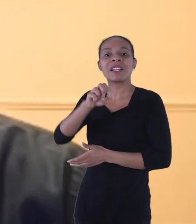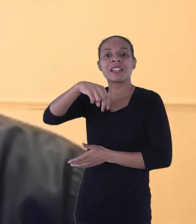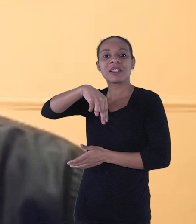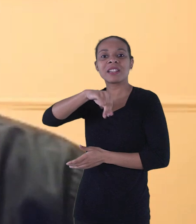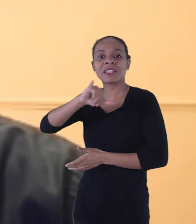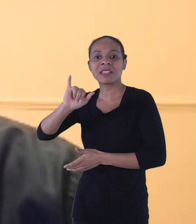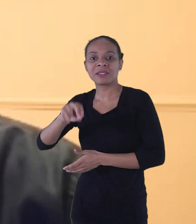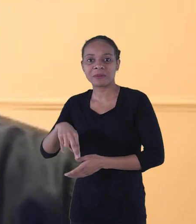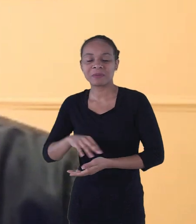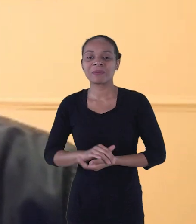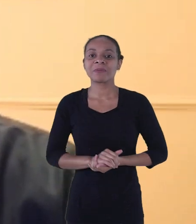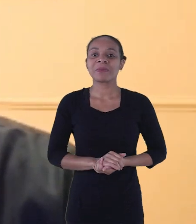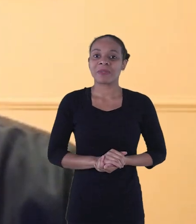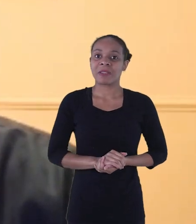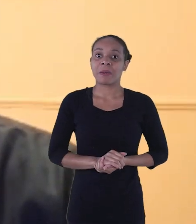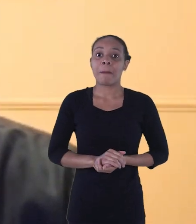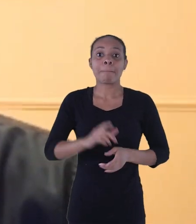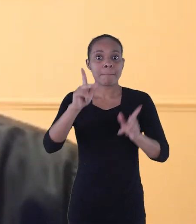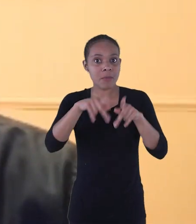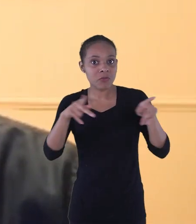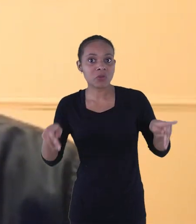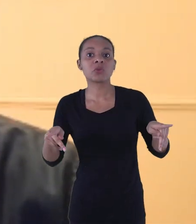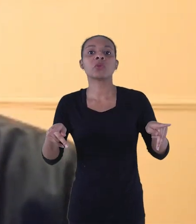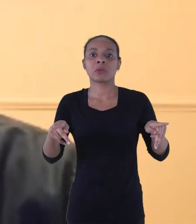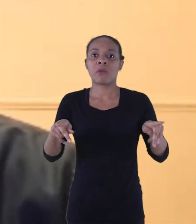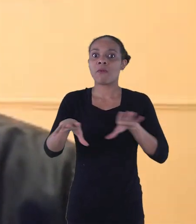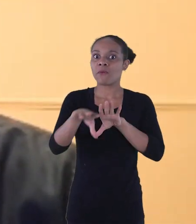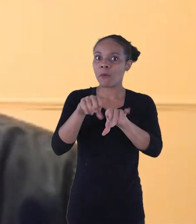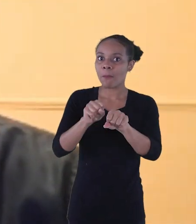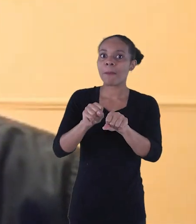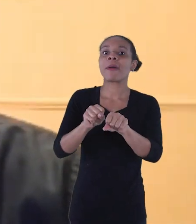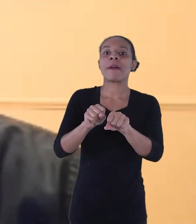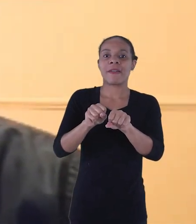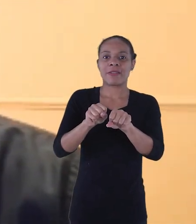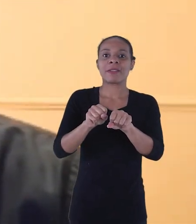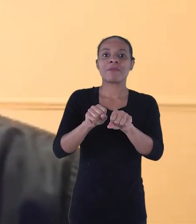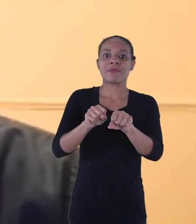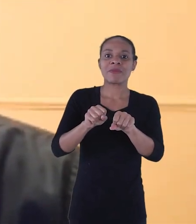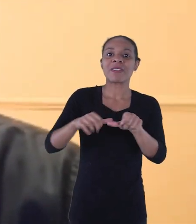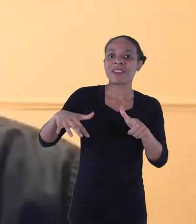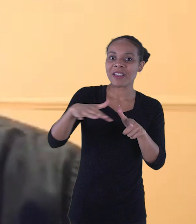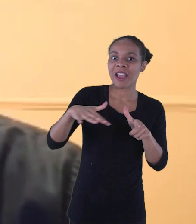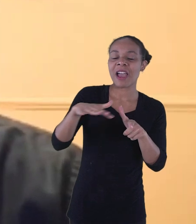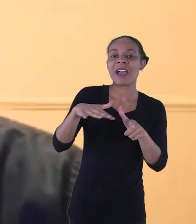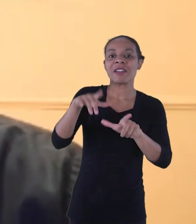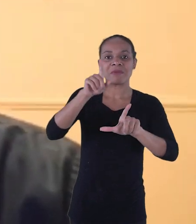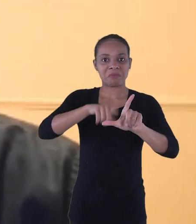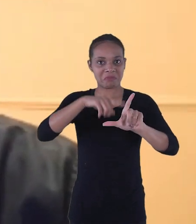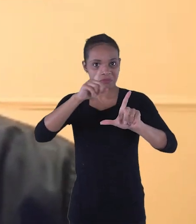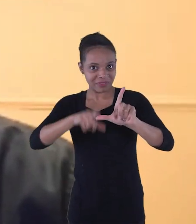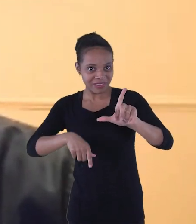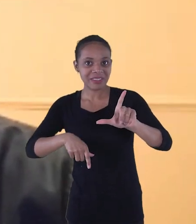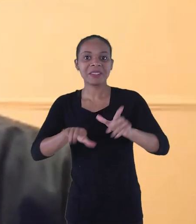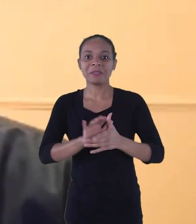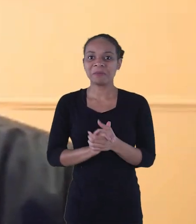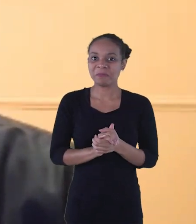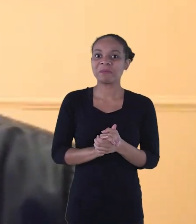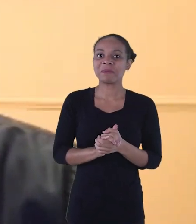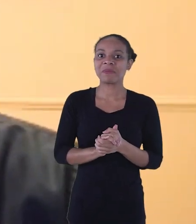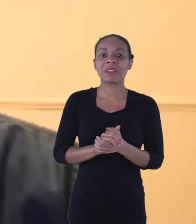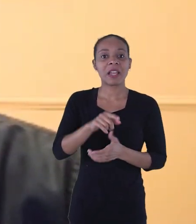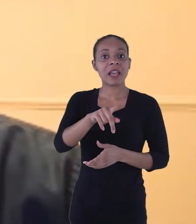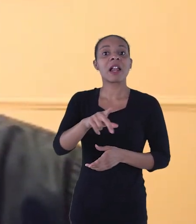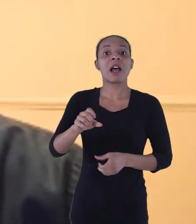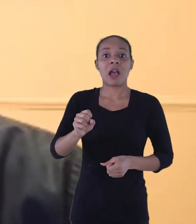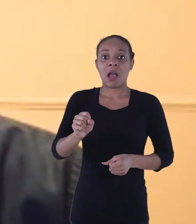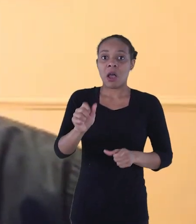Oliveira, que é professora graduada em letras, é especialista em literatura brasileira, autora do livro de poesias O Sol Brilha por